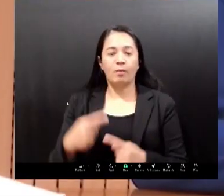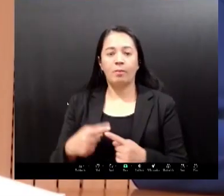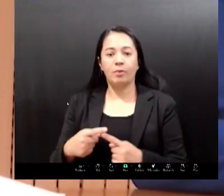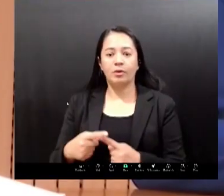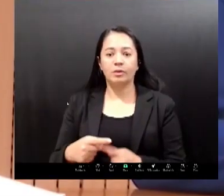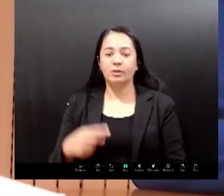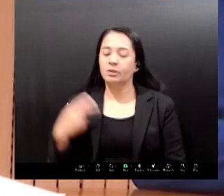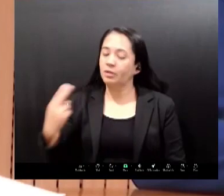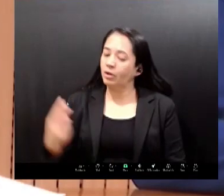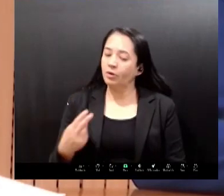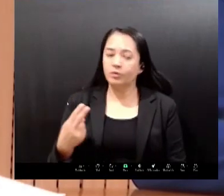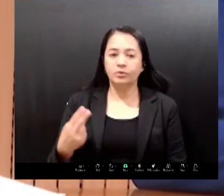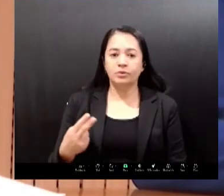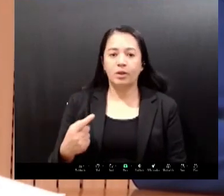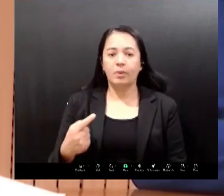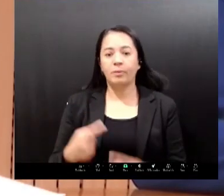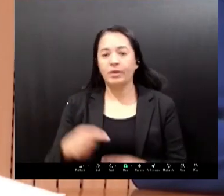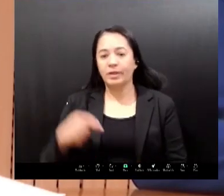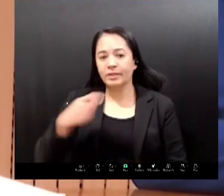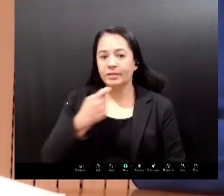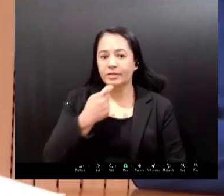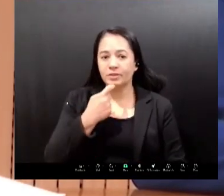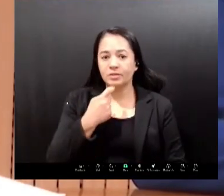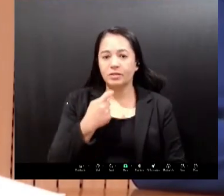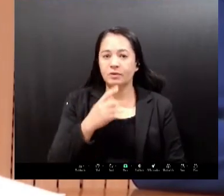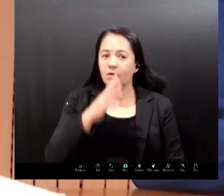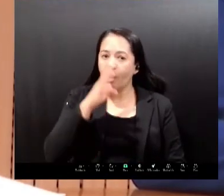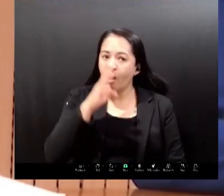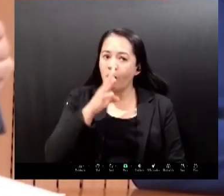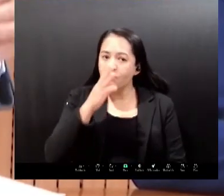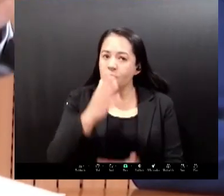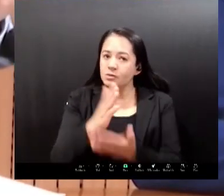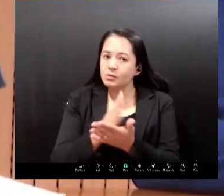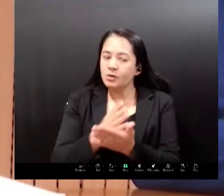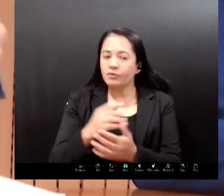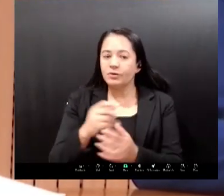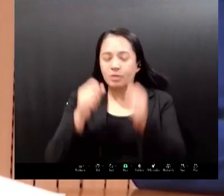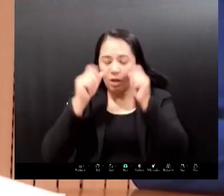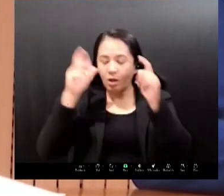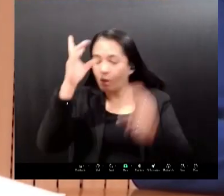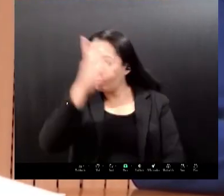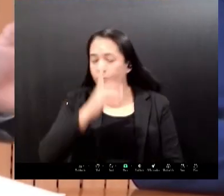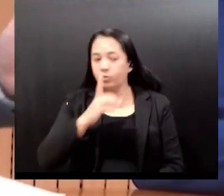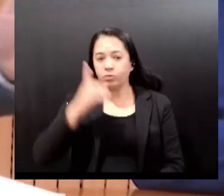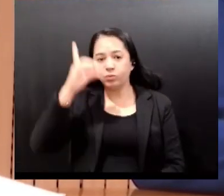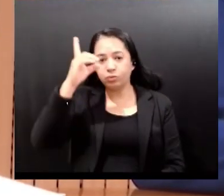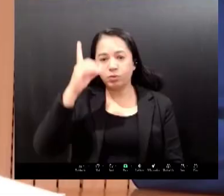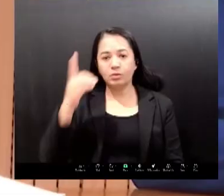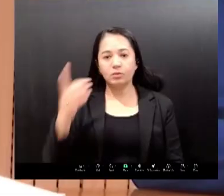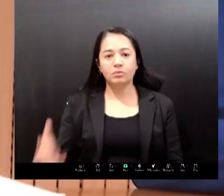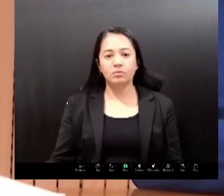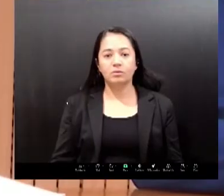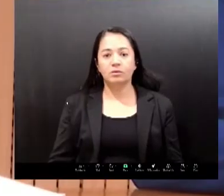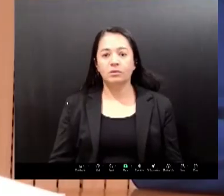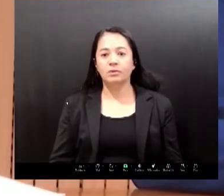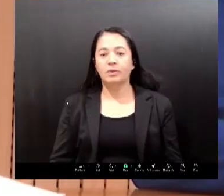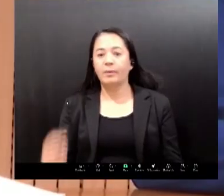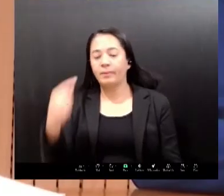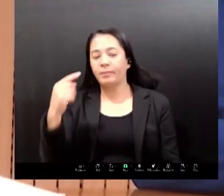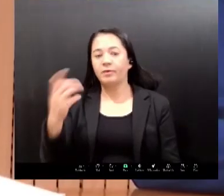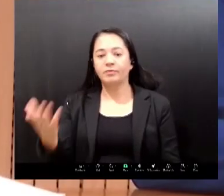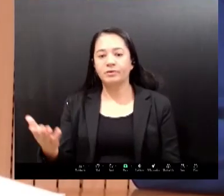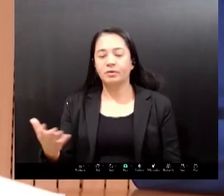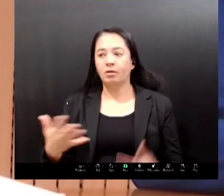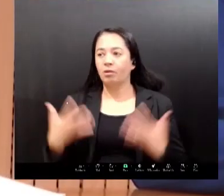nossa cidade isso ficou abusivo. Você acordava no domingo contando de receber familiares e você era surpreendido com um corte